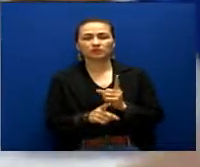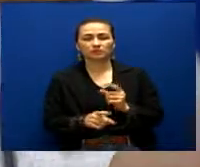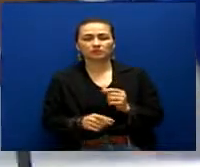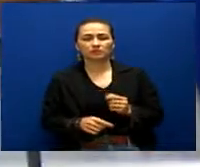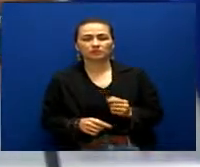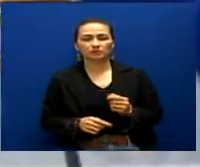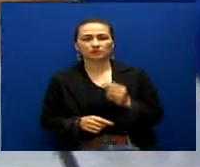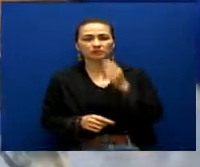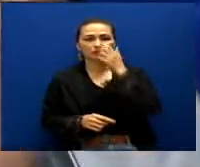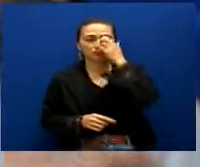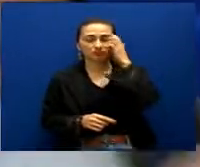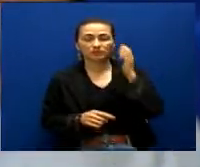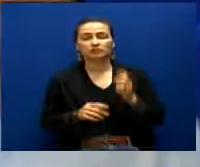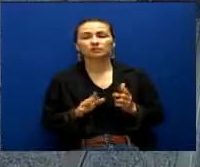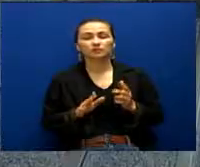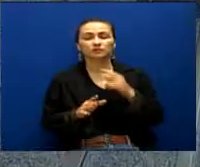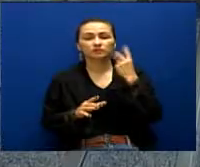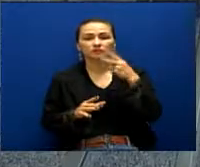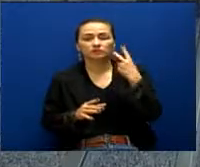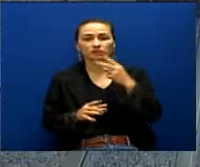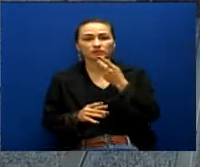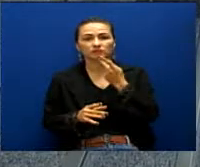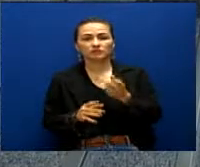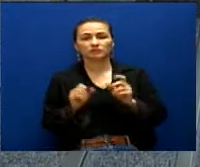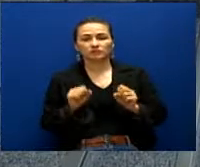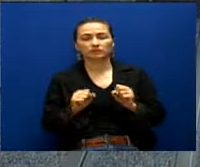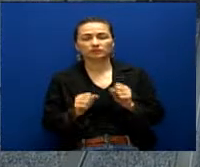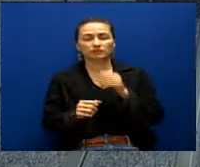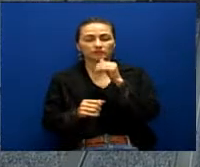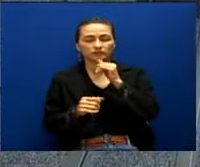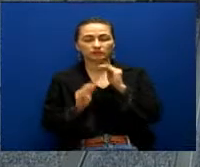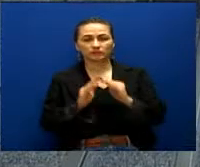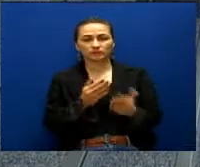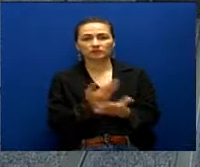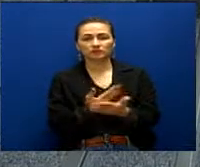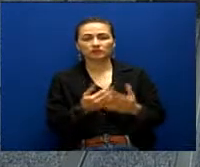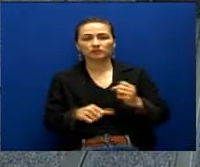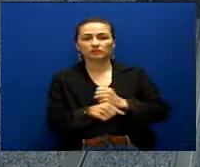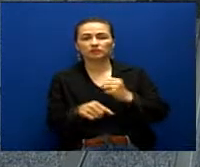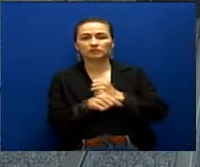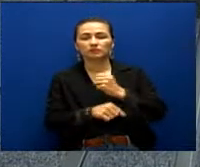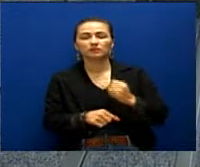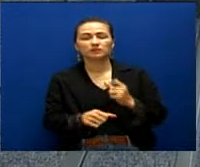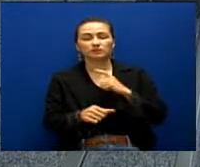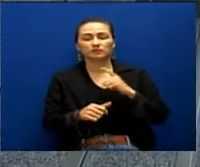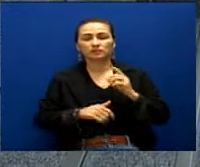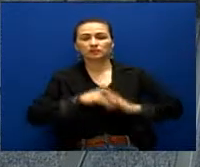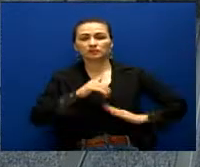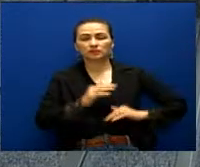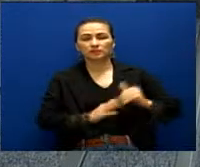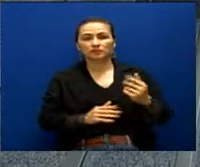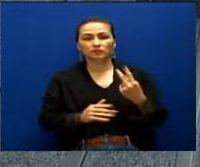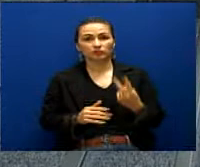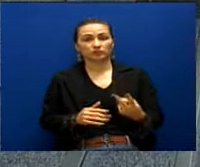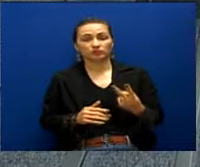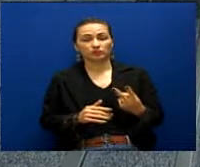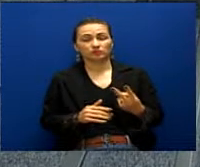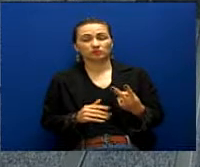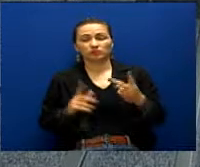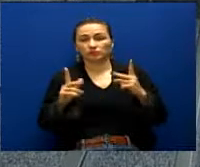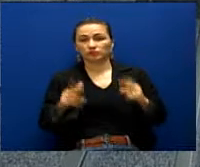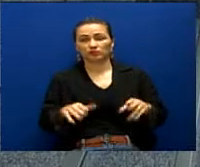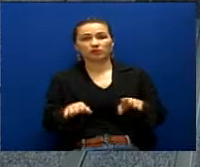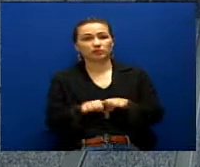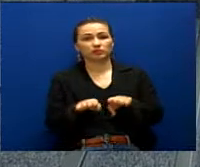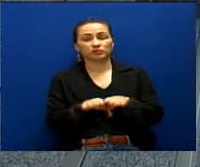Bom dia. Passo a passo para o. Um exemplo é a construção de unidades escolares. A senhora pode pegar, tem duas ações com o mesmo. Exato, que daí seria